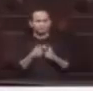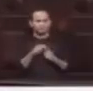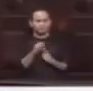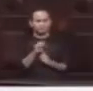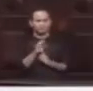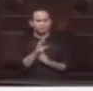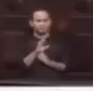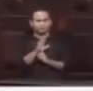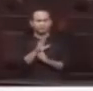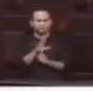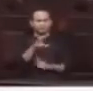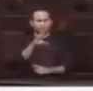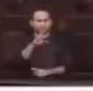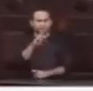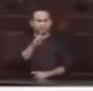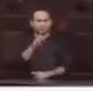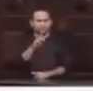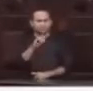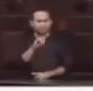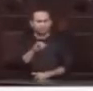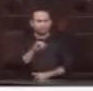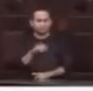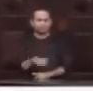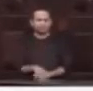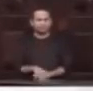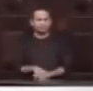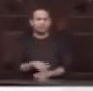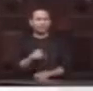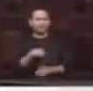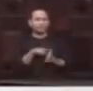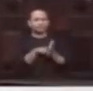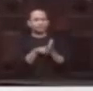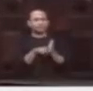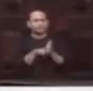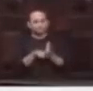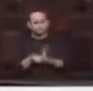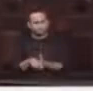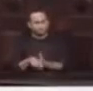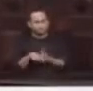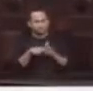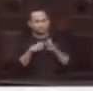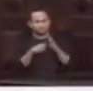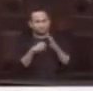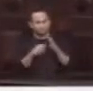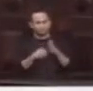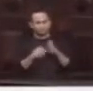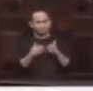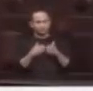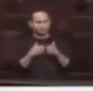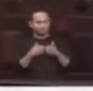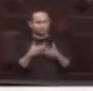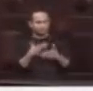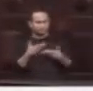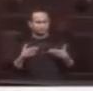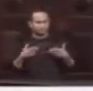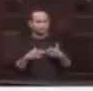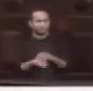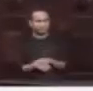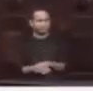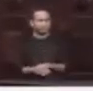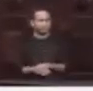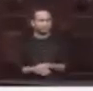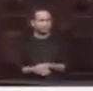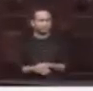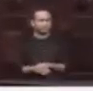Comissão Parlamentar de Inquérito, para investigar a FETRANSPOR e as razões das prisões de empresários envolvendo